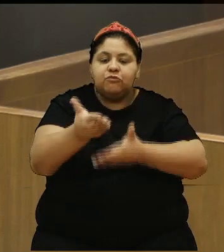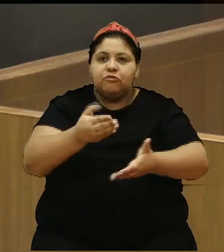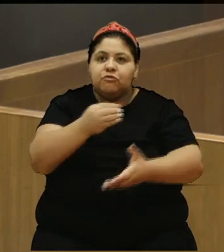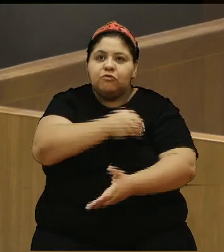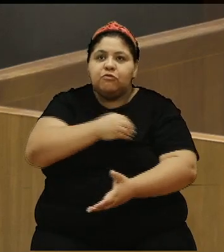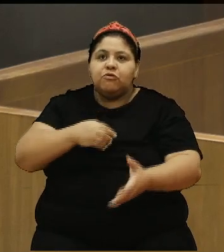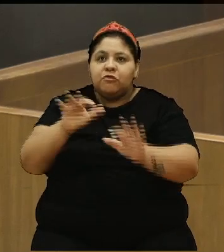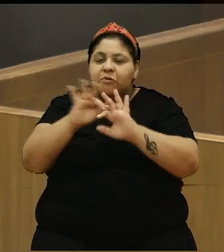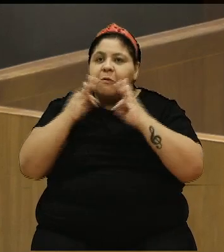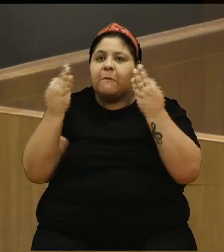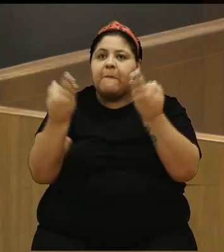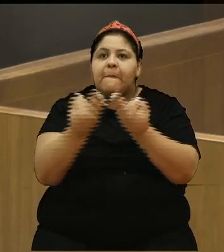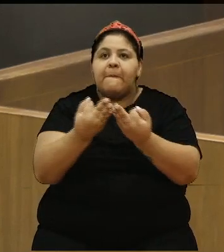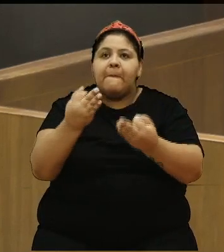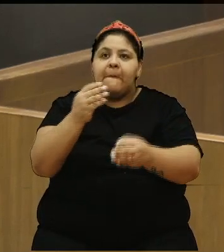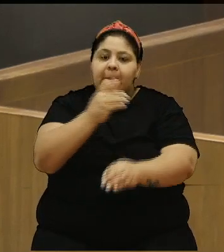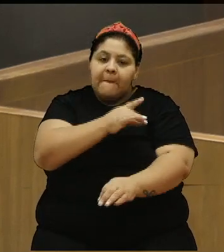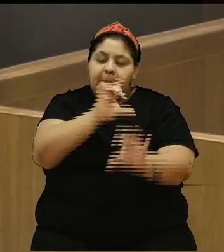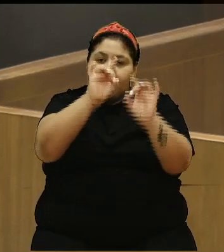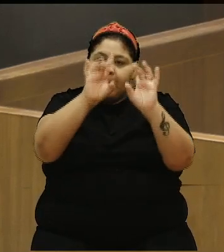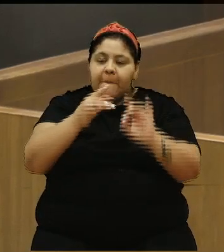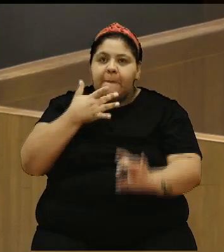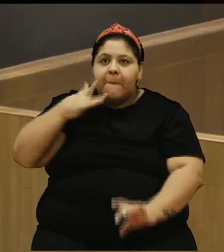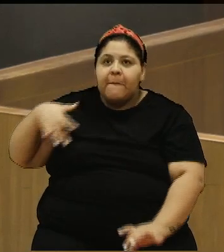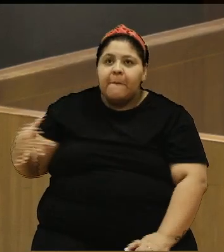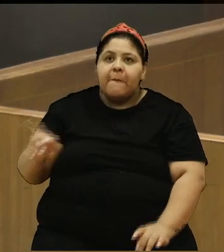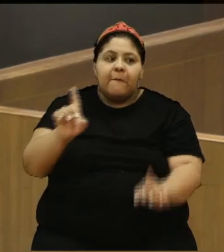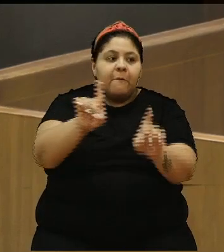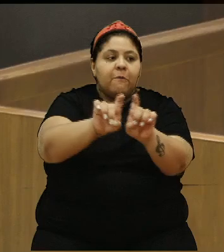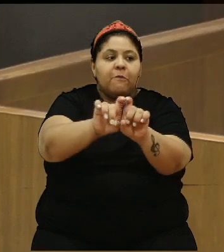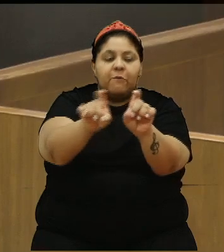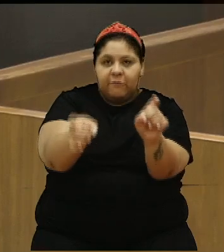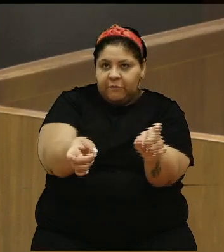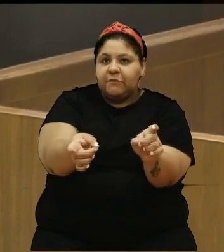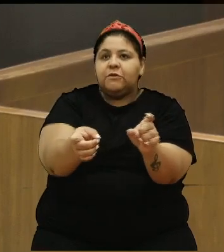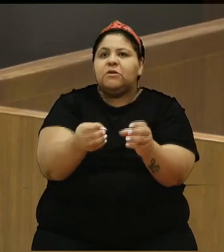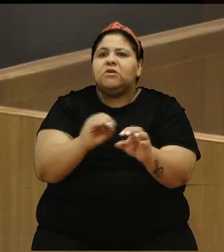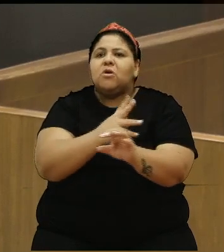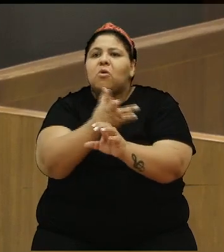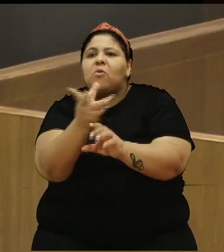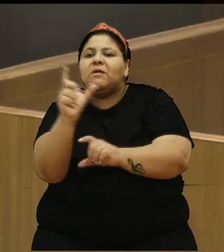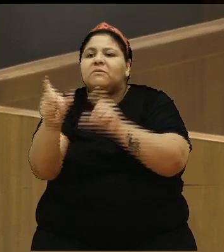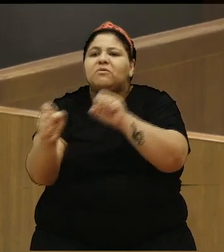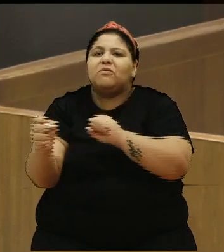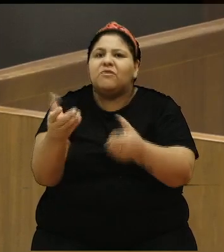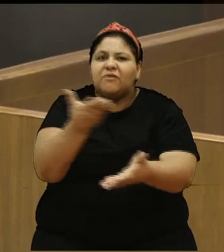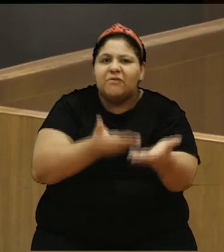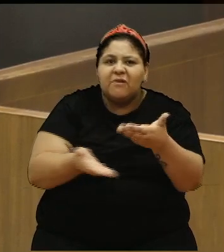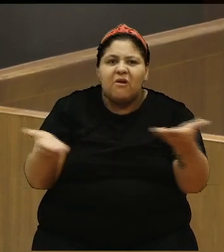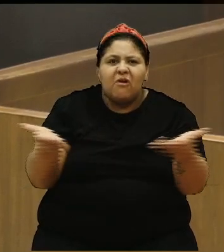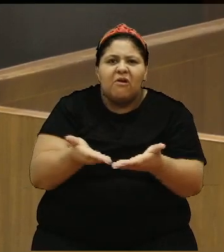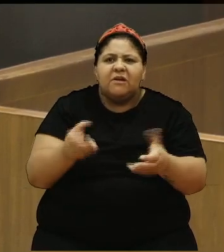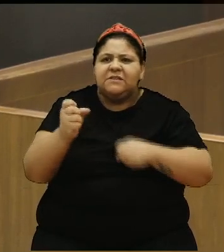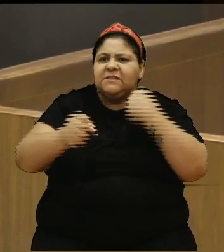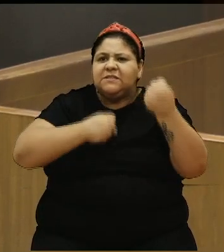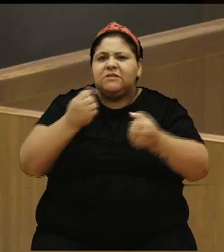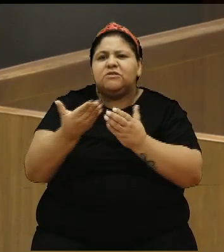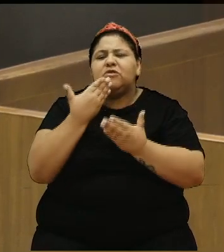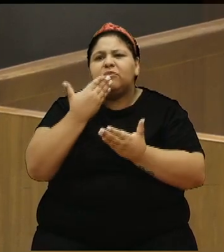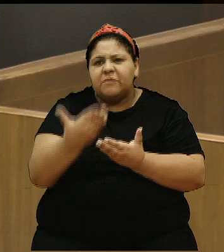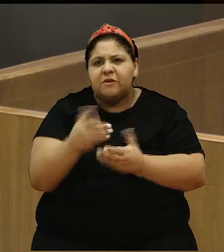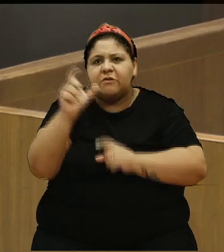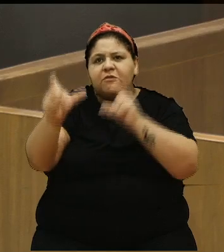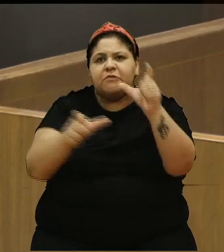e ginecologista. Agora façam o cálculo em um ano. Quantas pessoas poderiam ser atendidas? Fica a minha indignação e meu apelo para que as